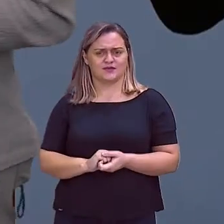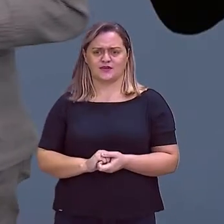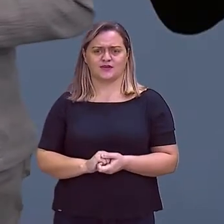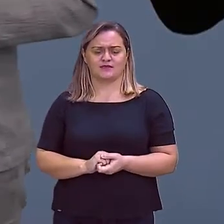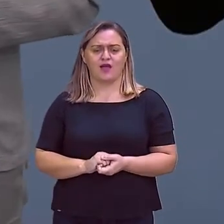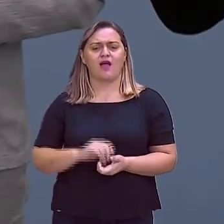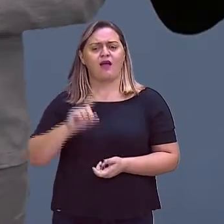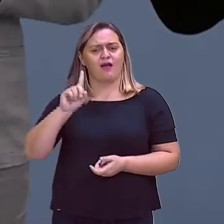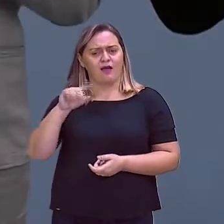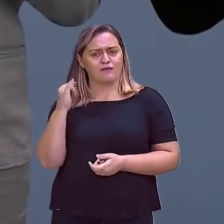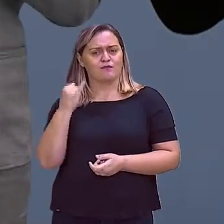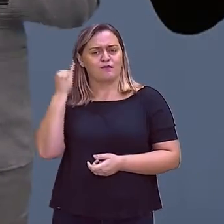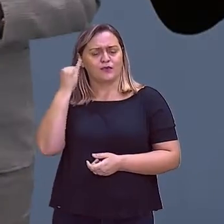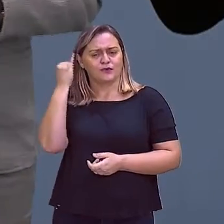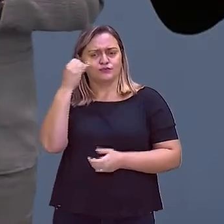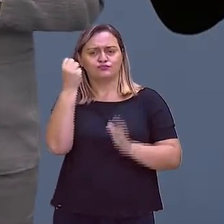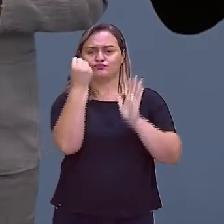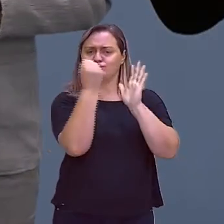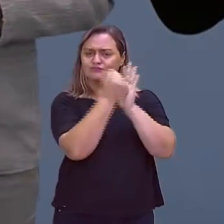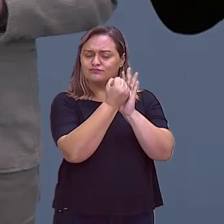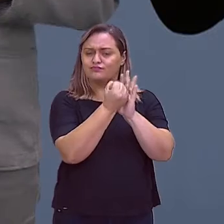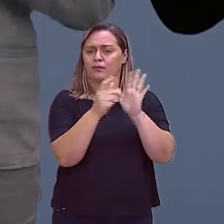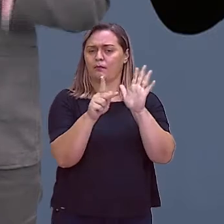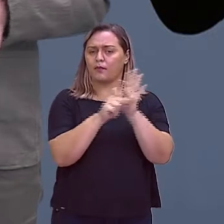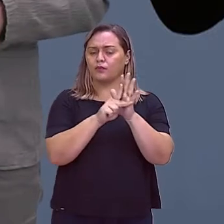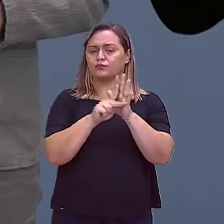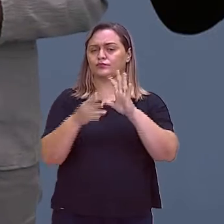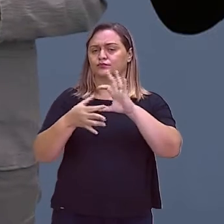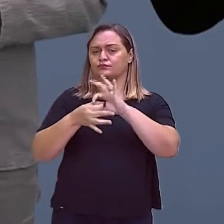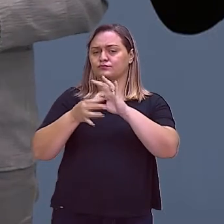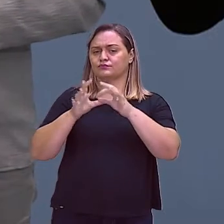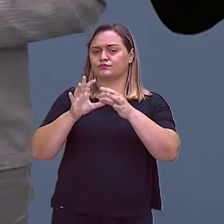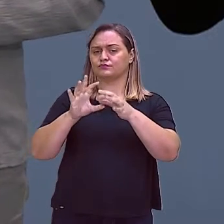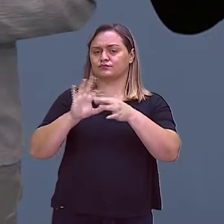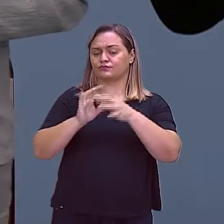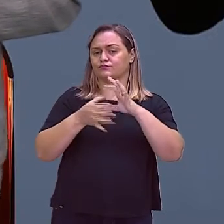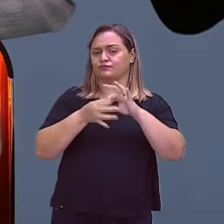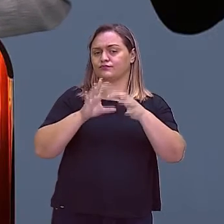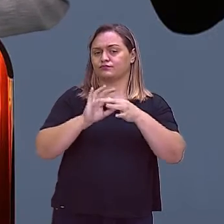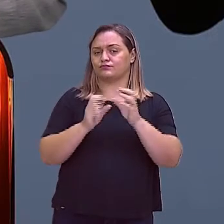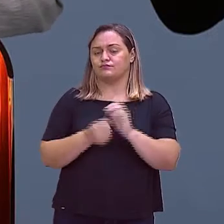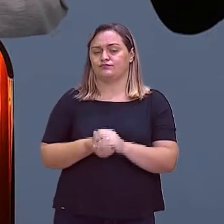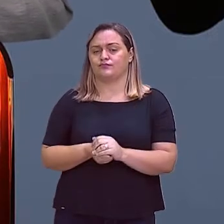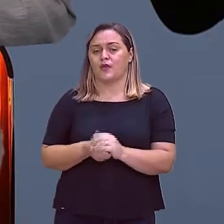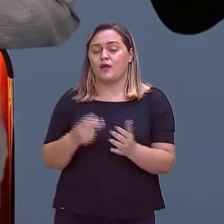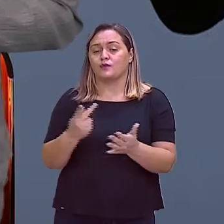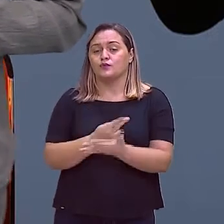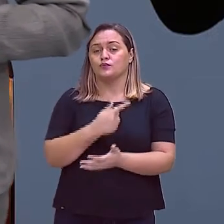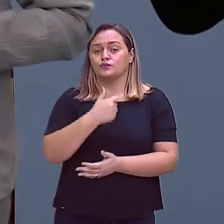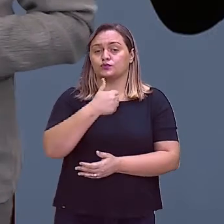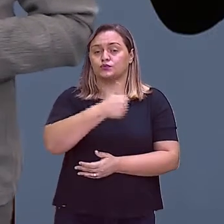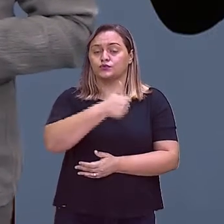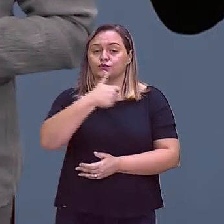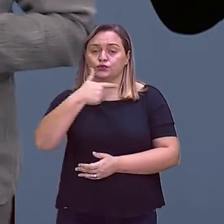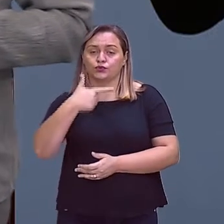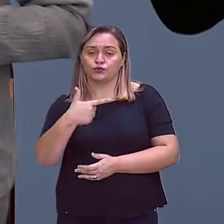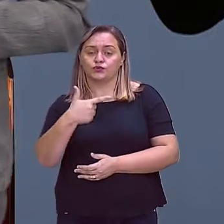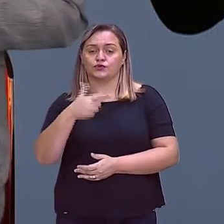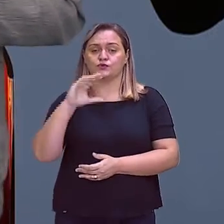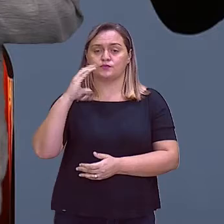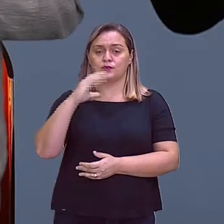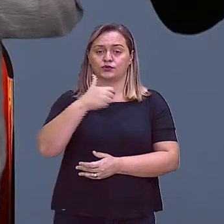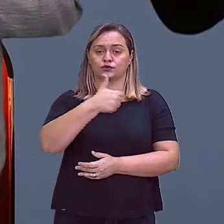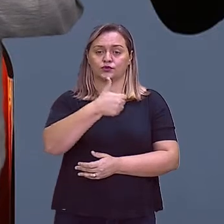carta também, né? A cerimônia de acendimento da tocha olímpica aconteceu no dia 12 de março de